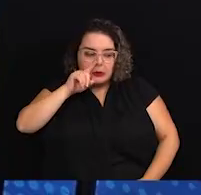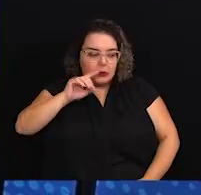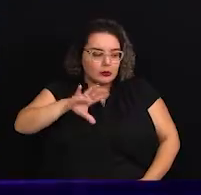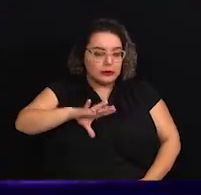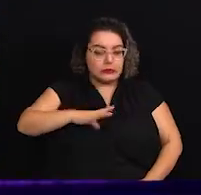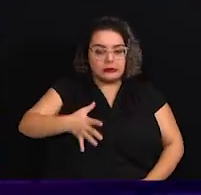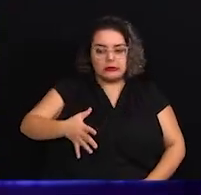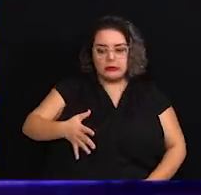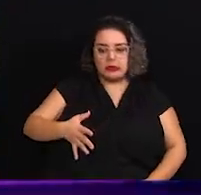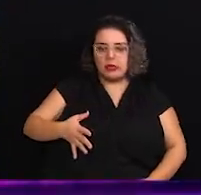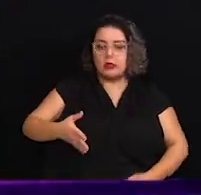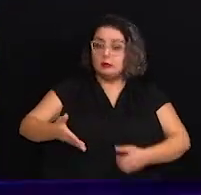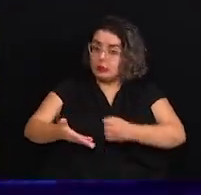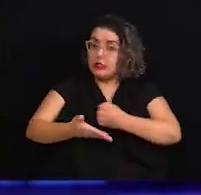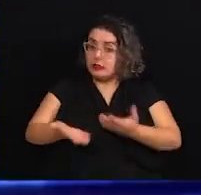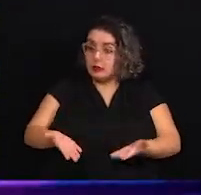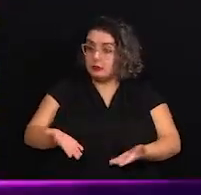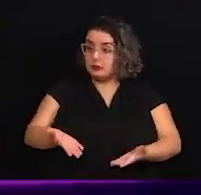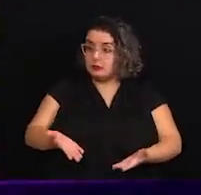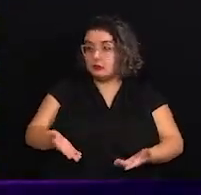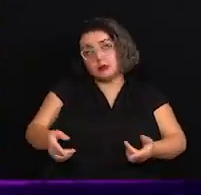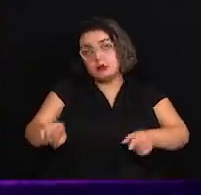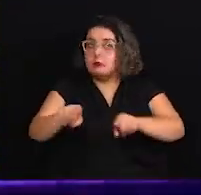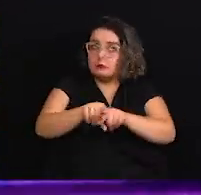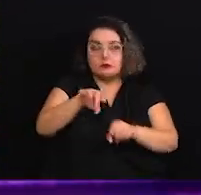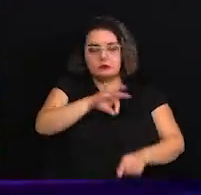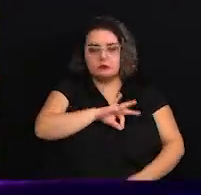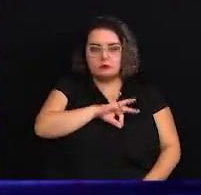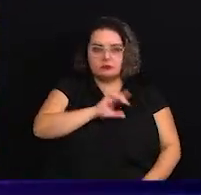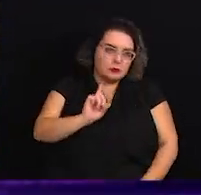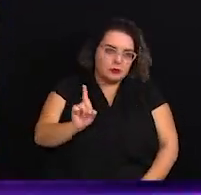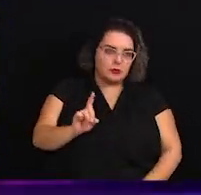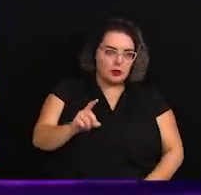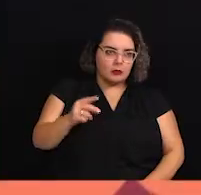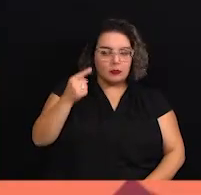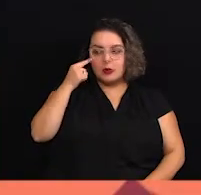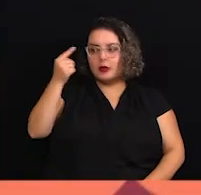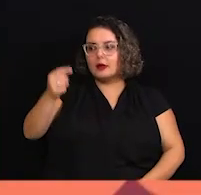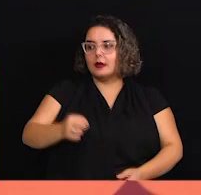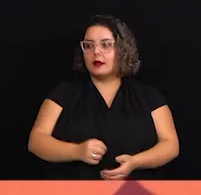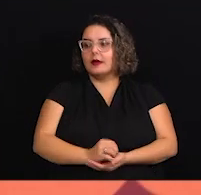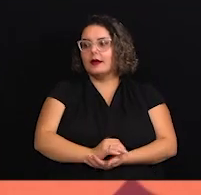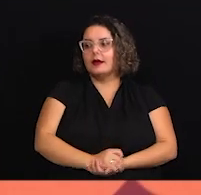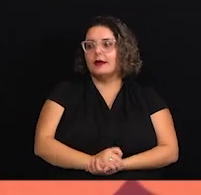Né? Então, por um acaso, também é policial, mas não foi um plano. Não foi